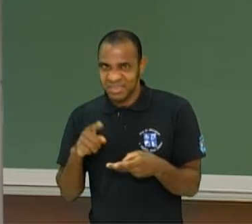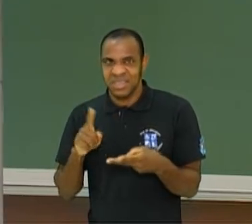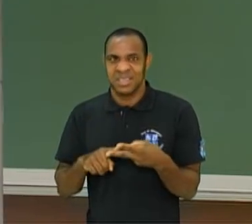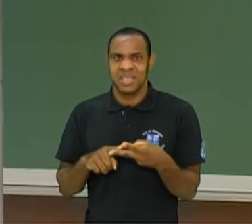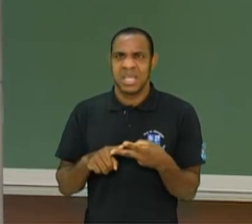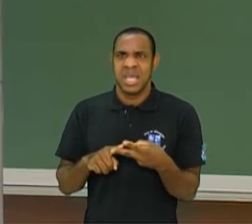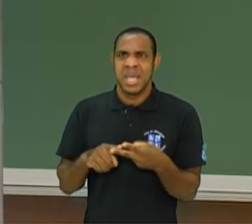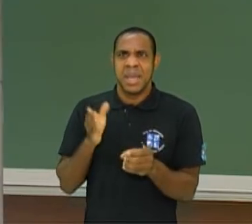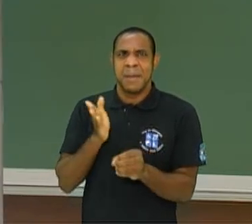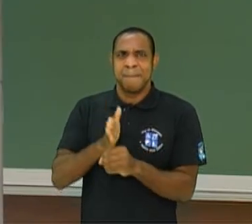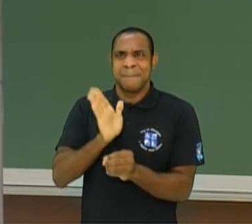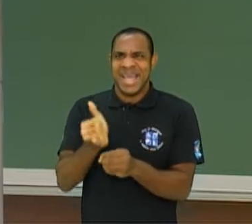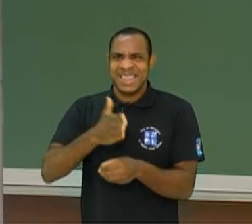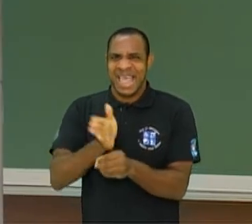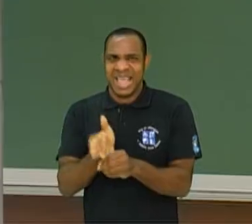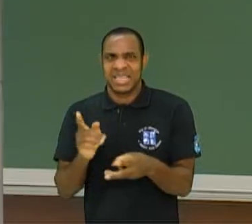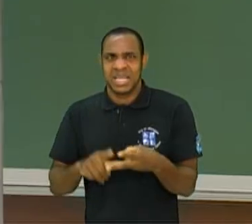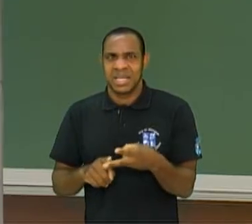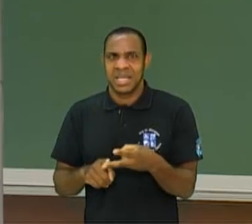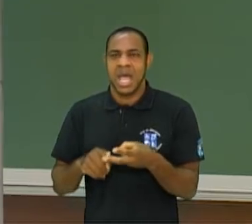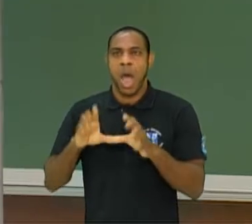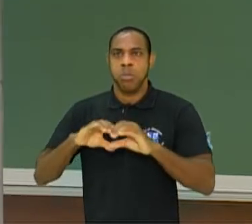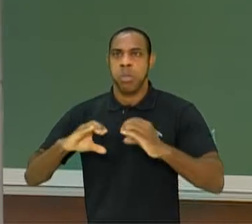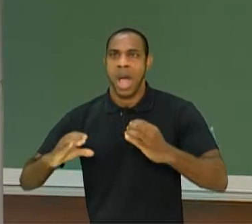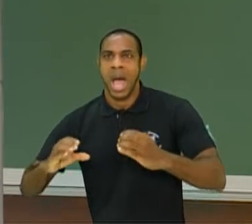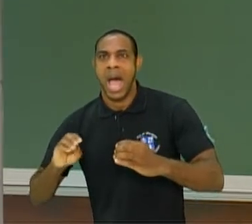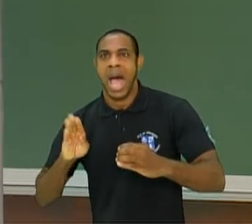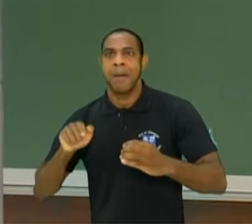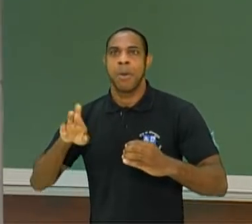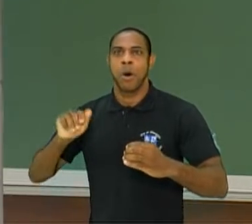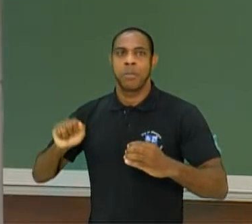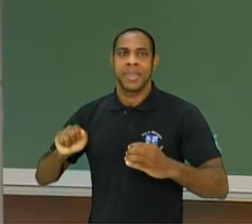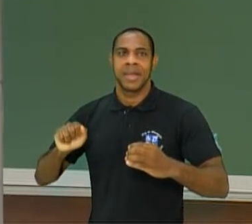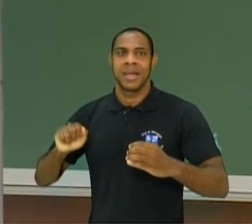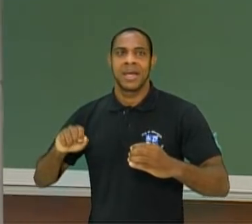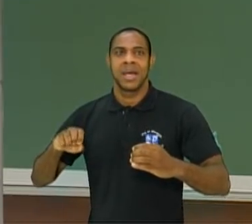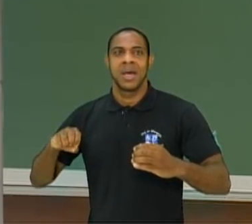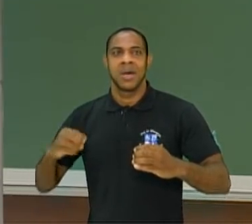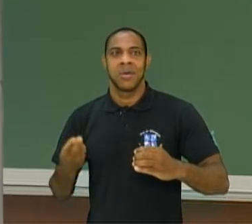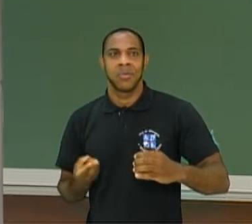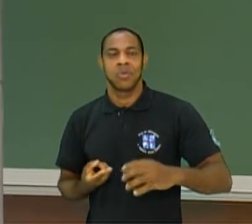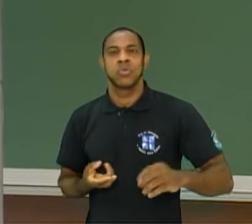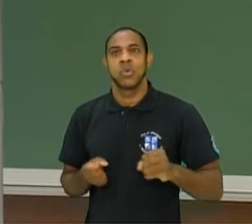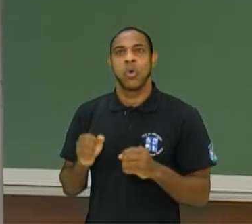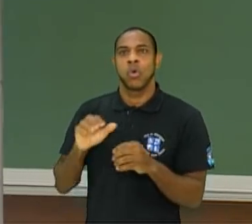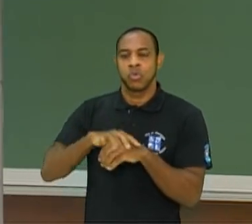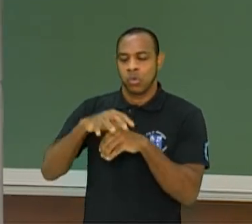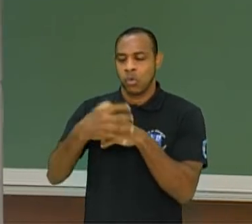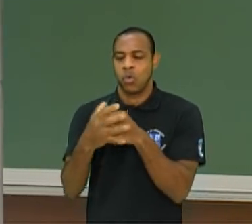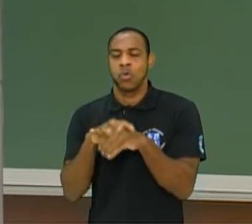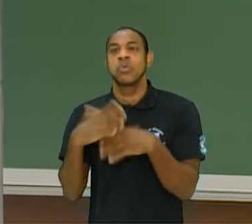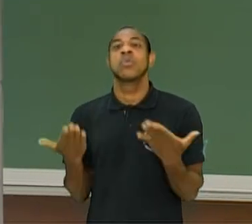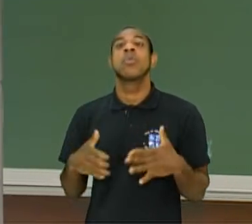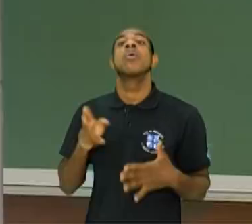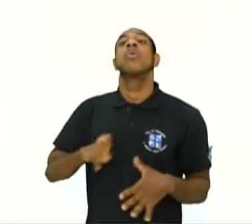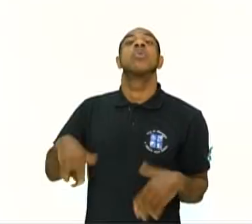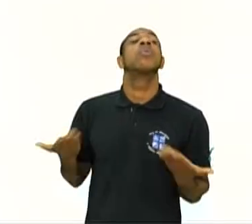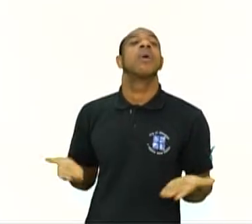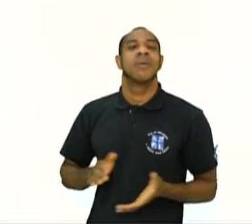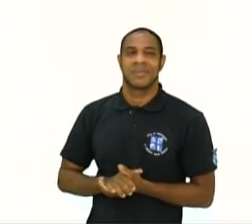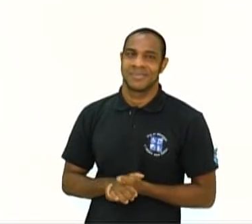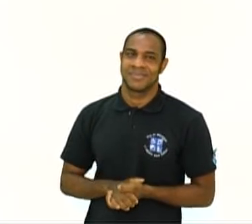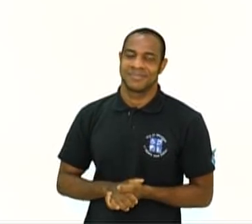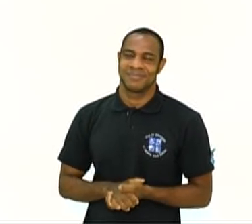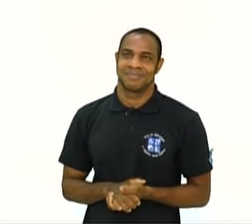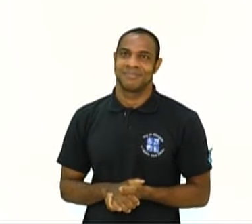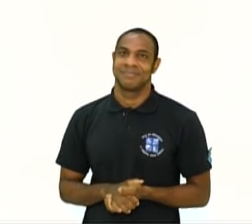numa batata, numa abóbora ou sabe o que é cabbage? Um repolho. Qual que a gente usa para fazer? É